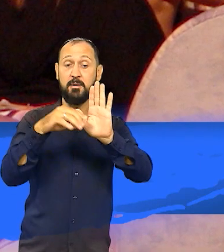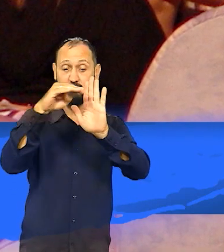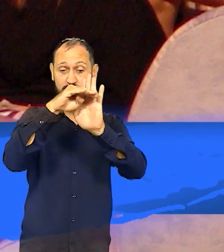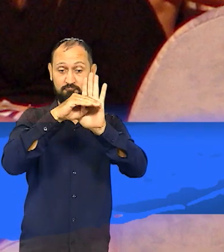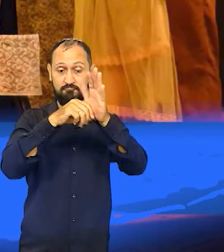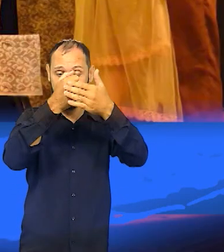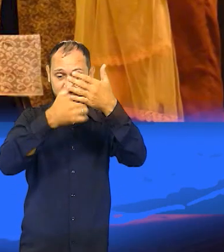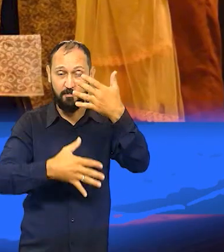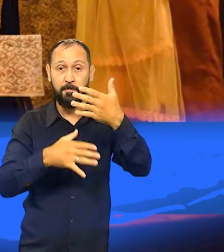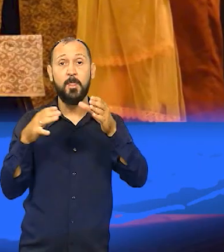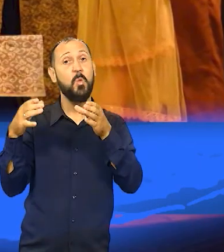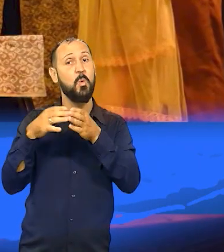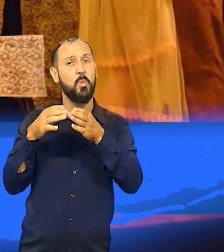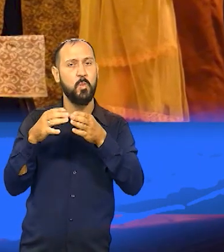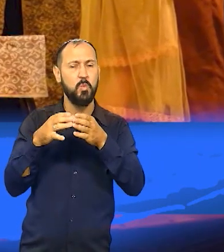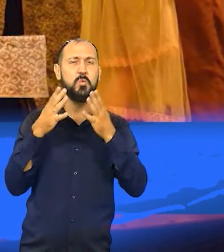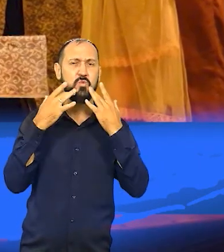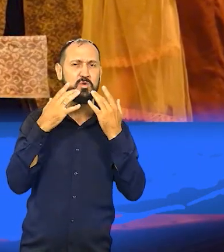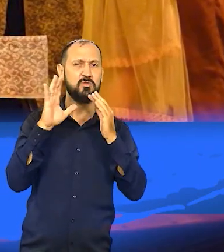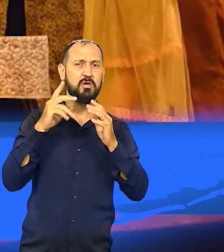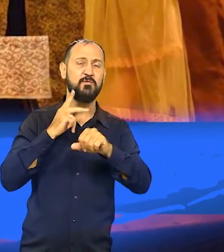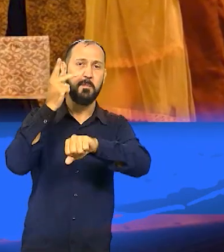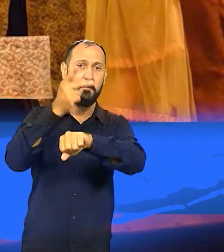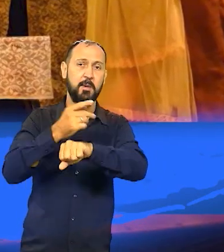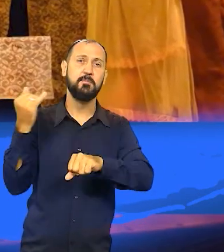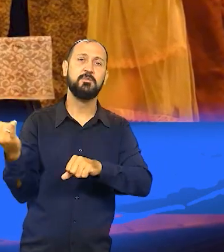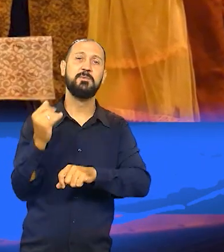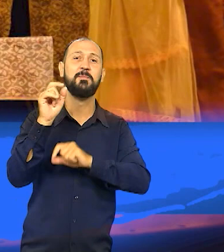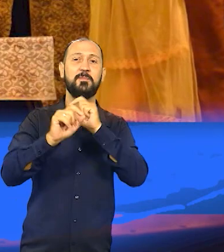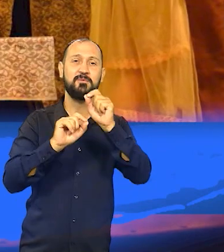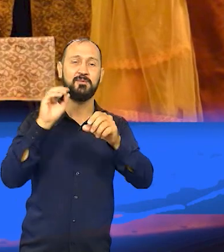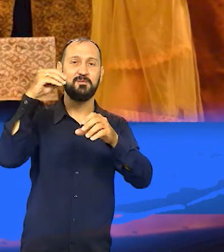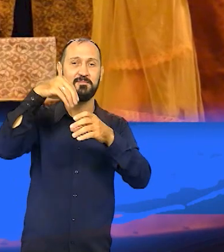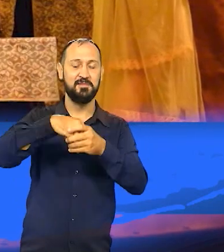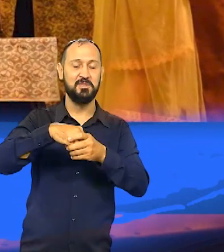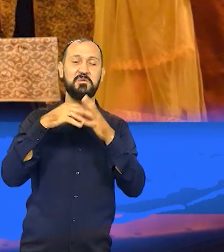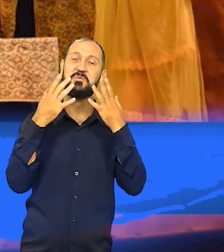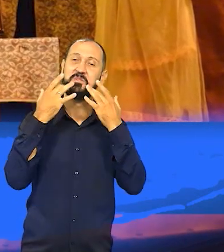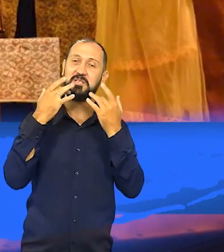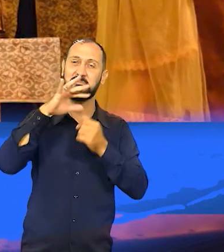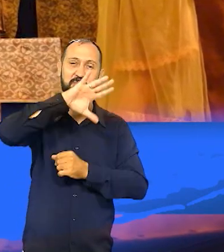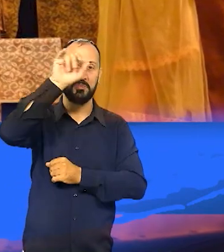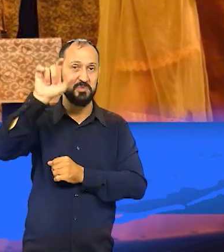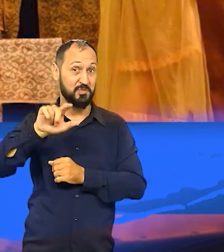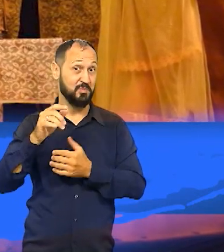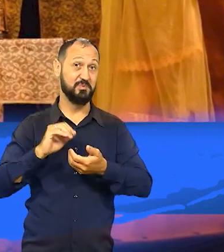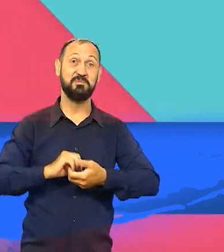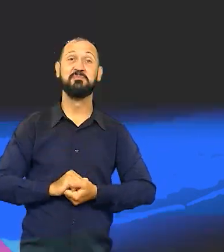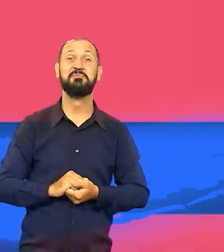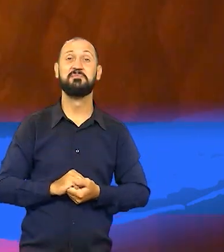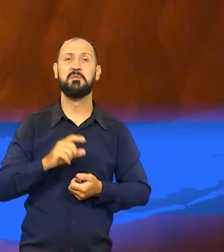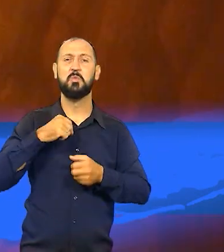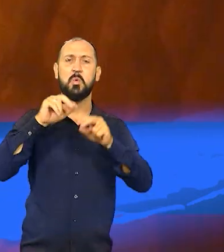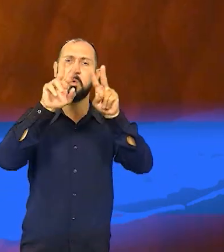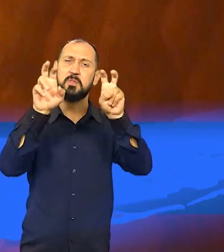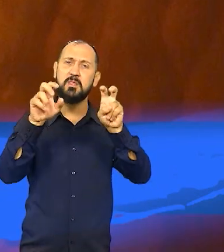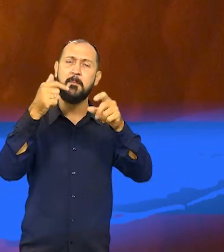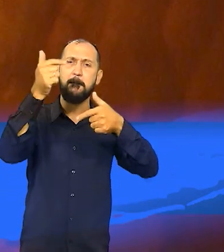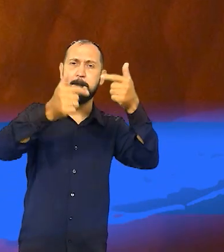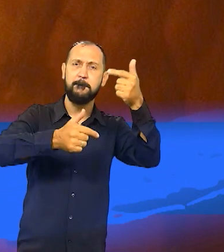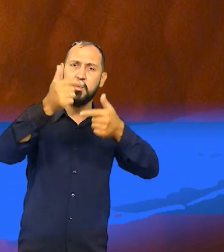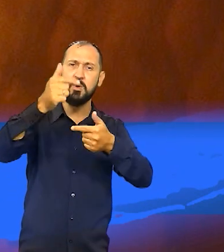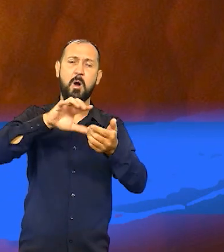espetáculos no currículo. O grupo de teatro já conquistou premiações importantes no universo teatral sul-mato-grossense. Temas